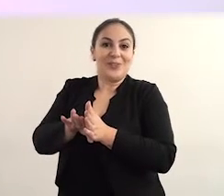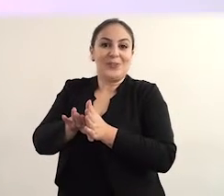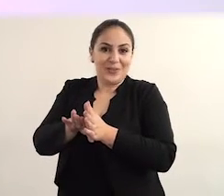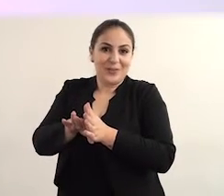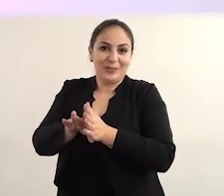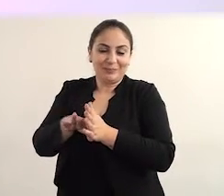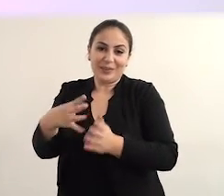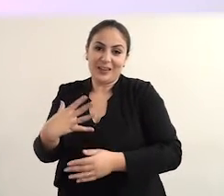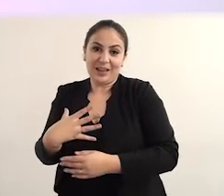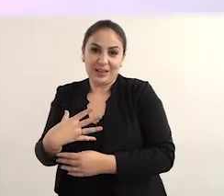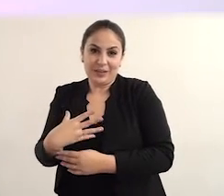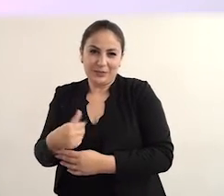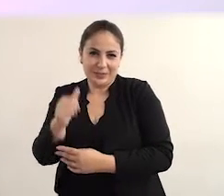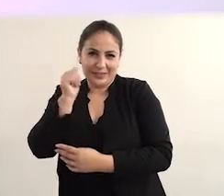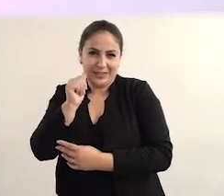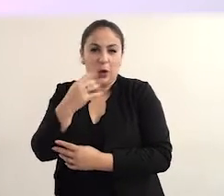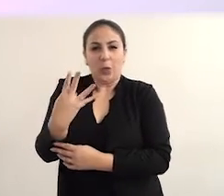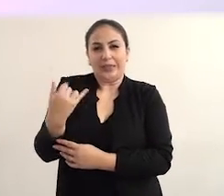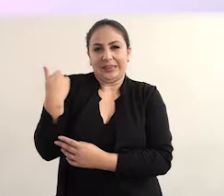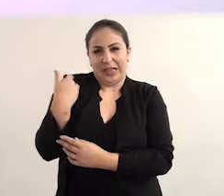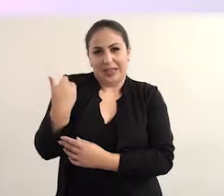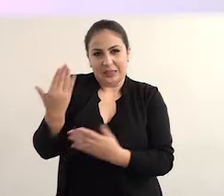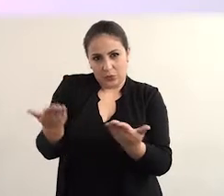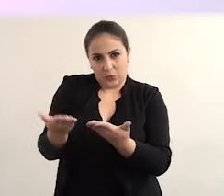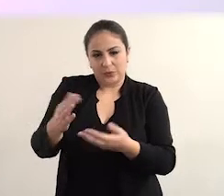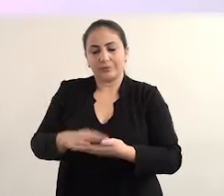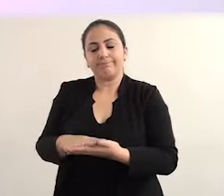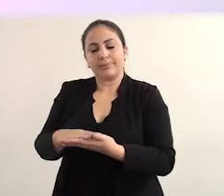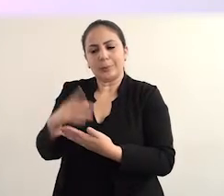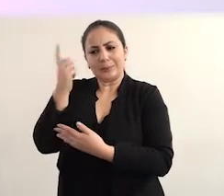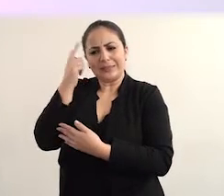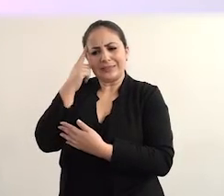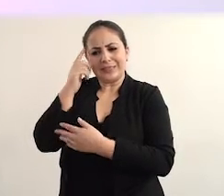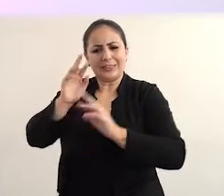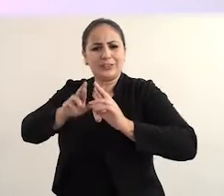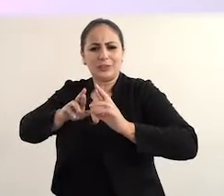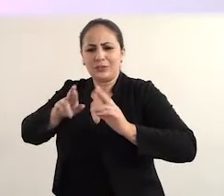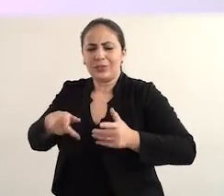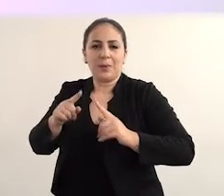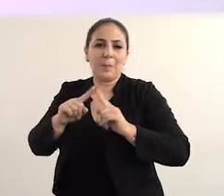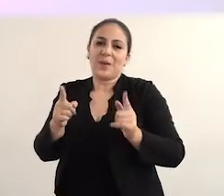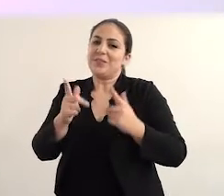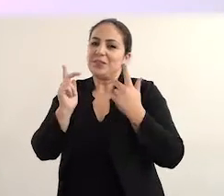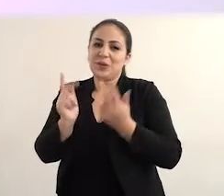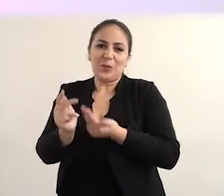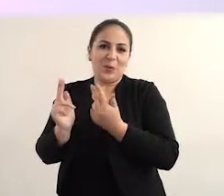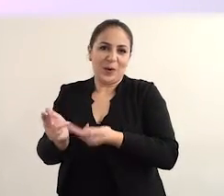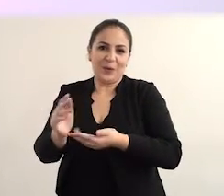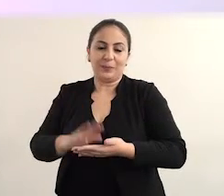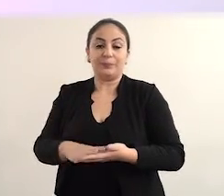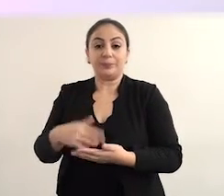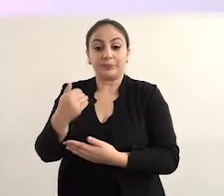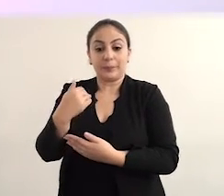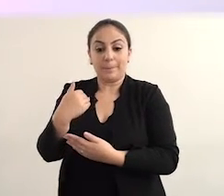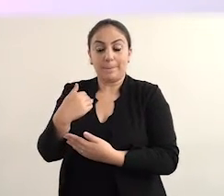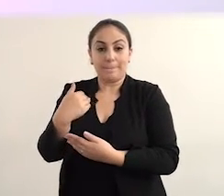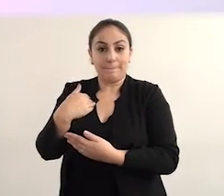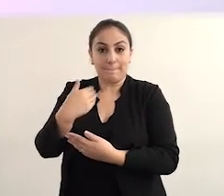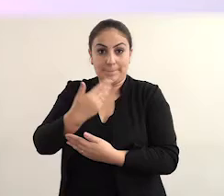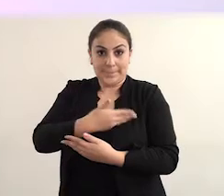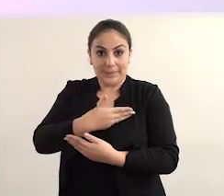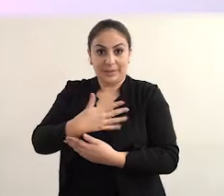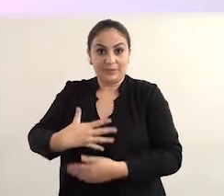hoje. E a gente pensou que de repente fosse ser um pouco diferente, né, enfim, mas não. A nossa